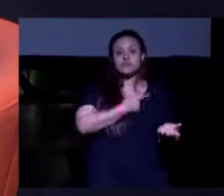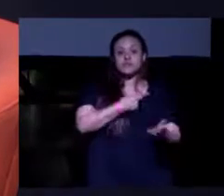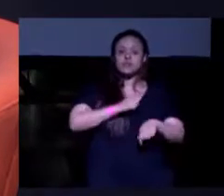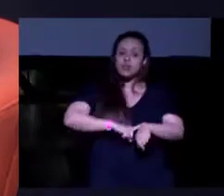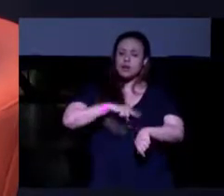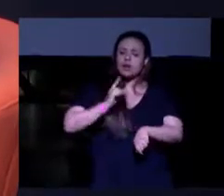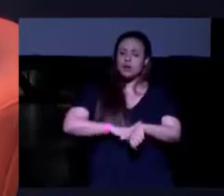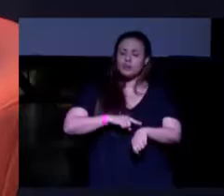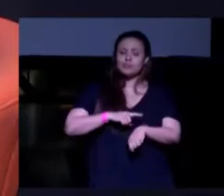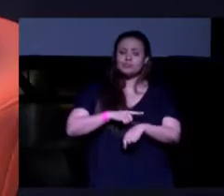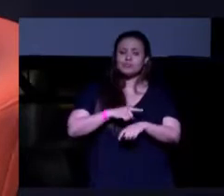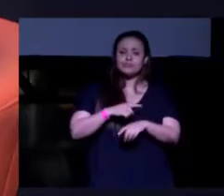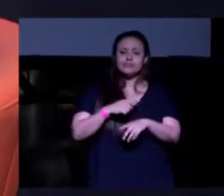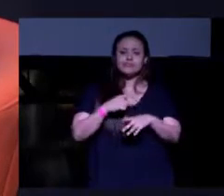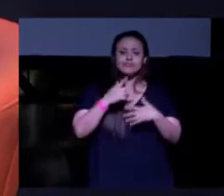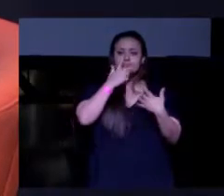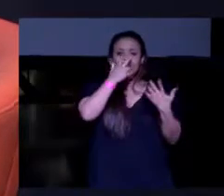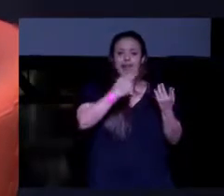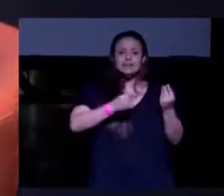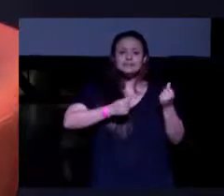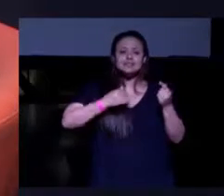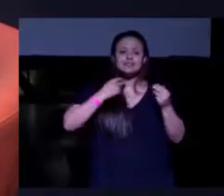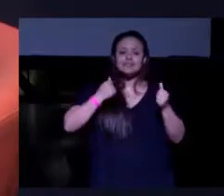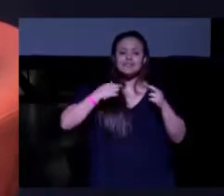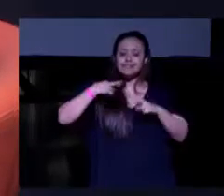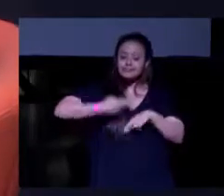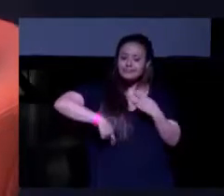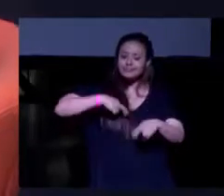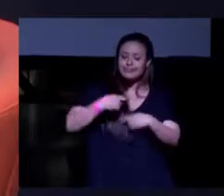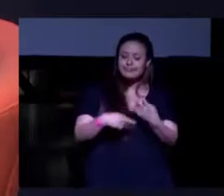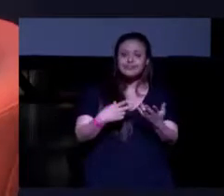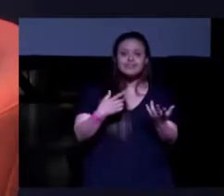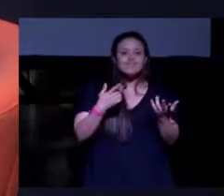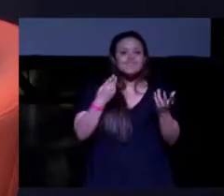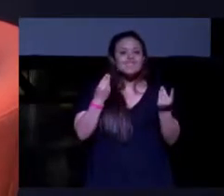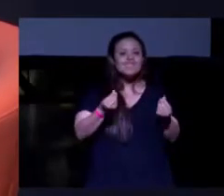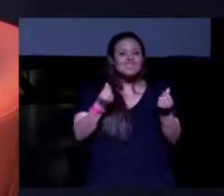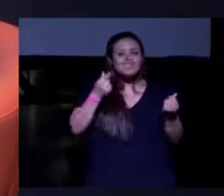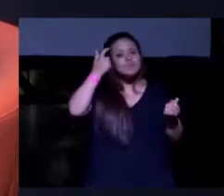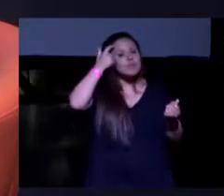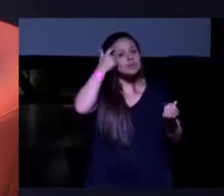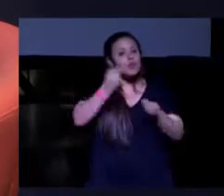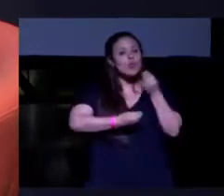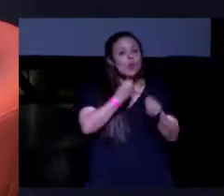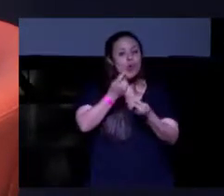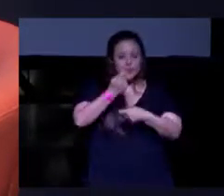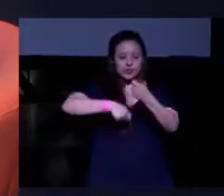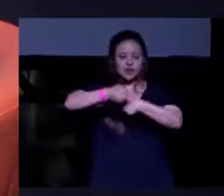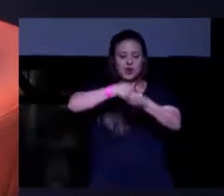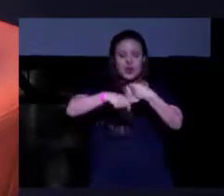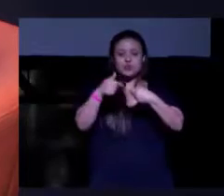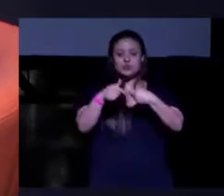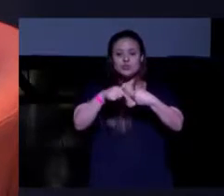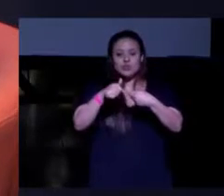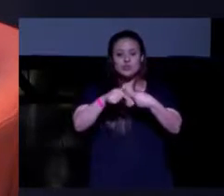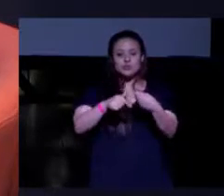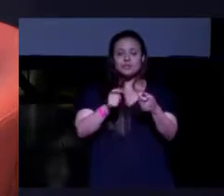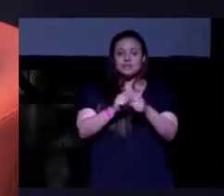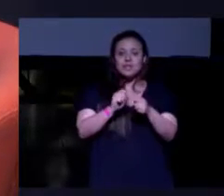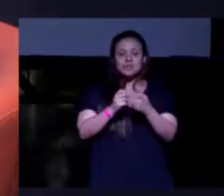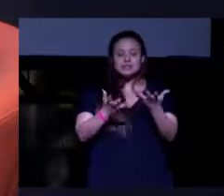patinou muito assim num modelo de negócio que não comprometesse a essência. A gente nasceu de um propósito, né, usar